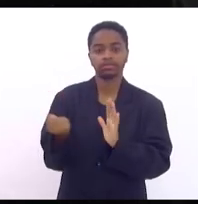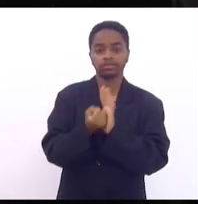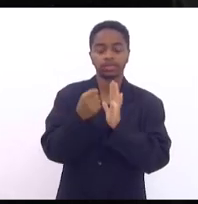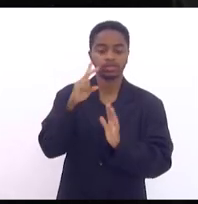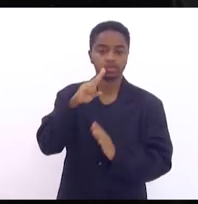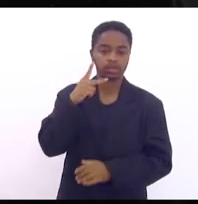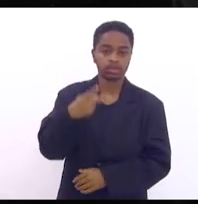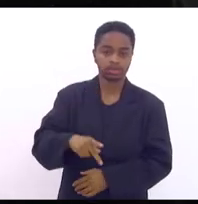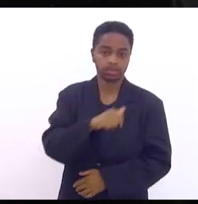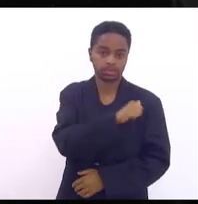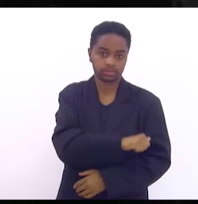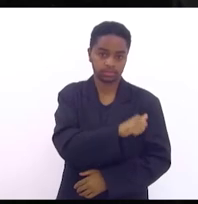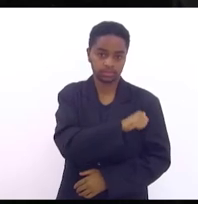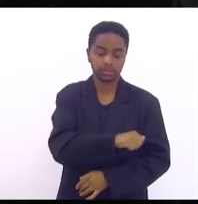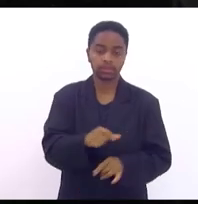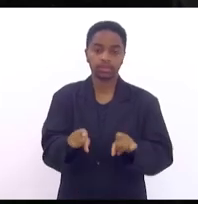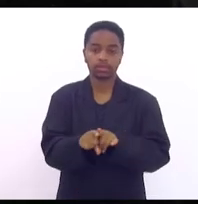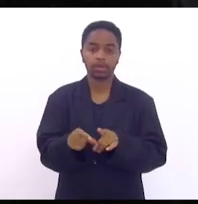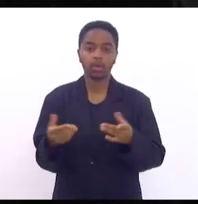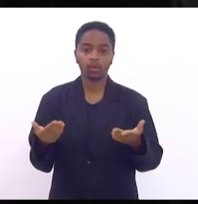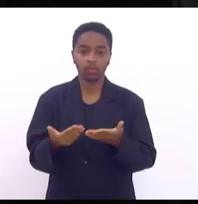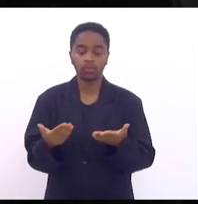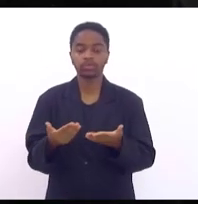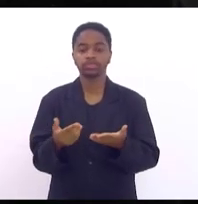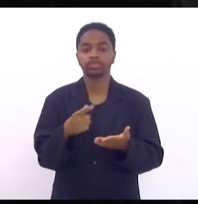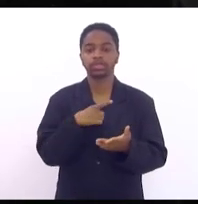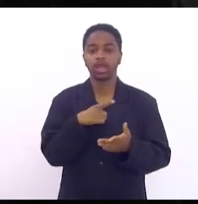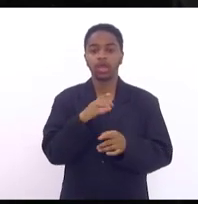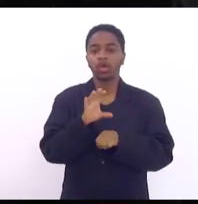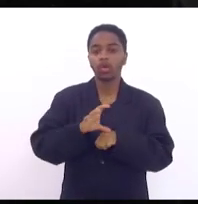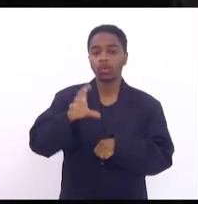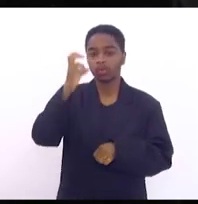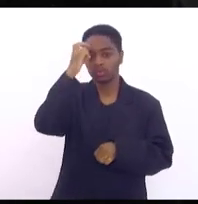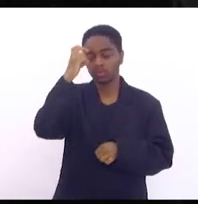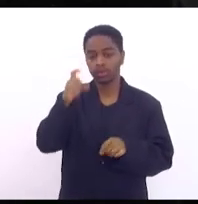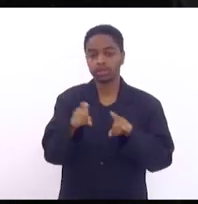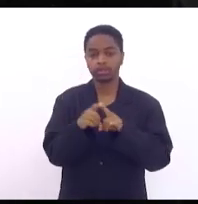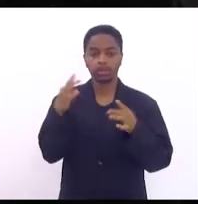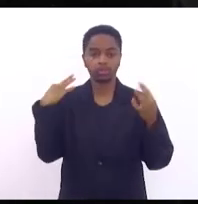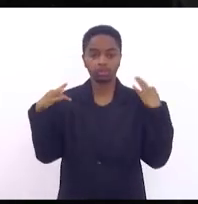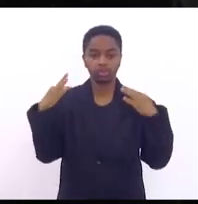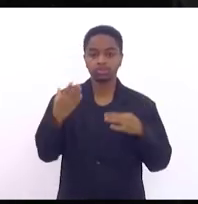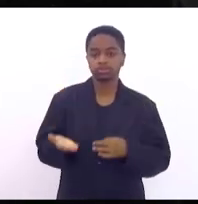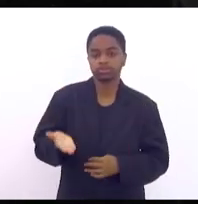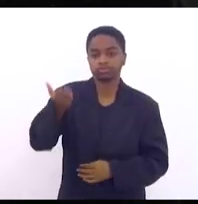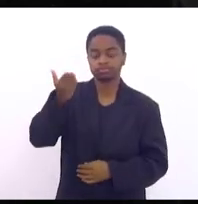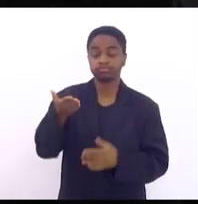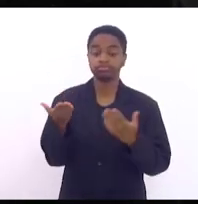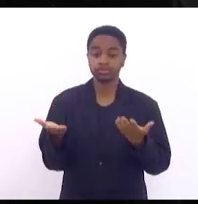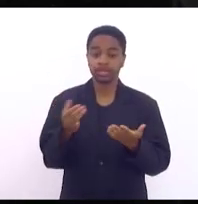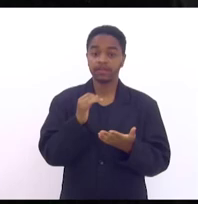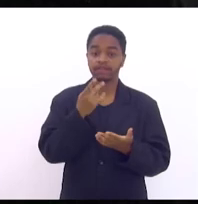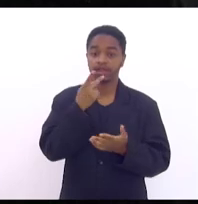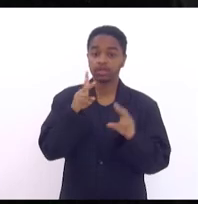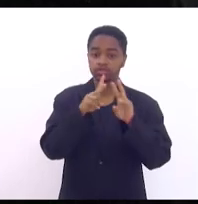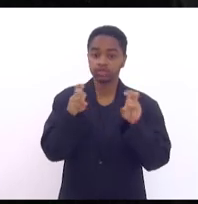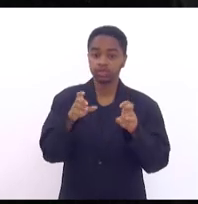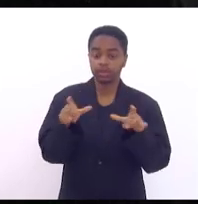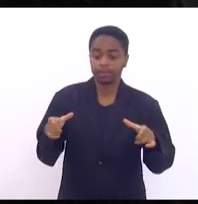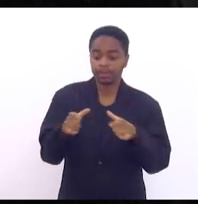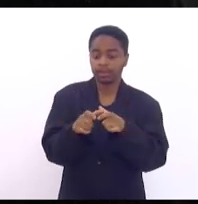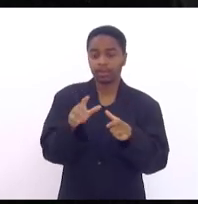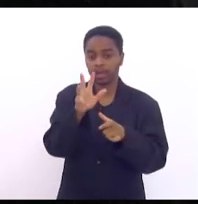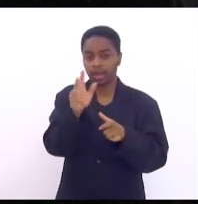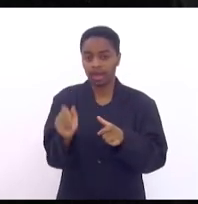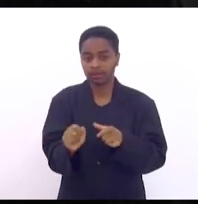e que tem em si hoje uma vocação cultural e turística muito grande. Então, falar da pequena África, falar da